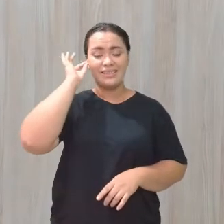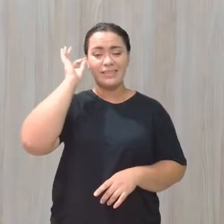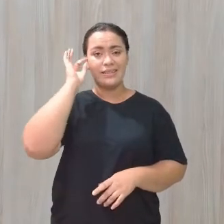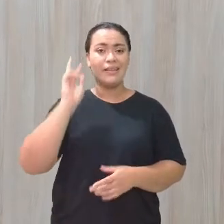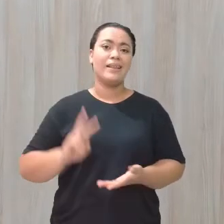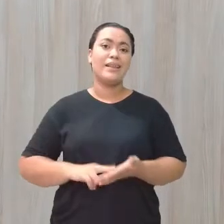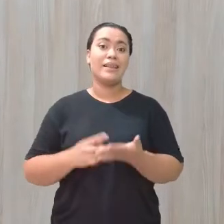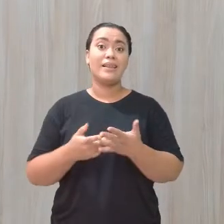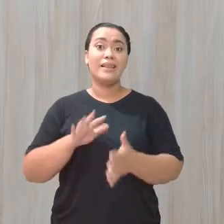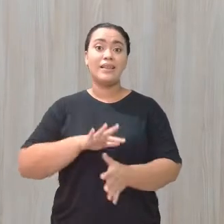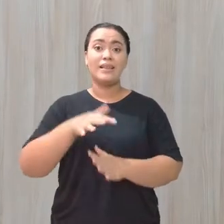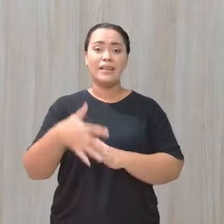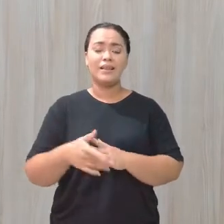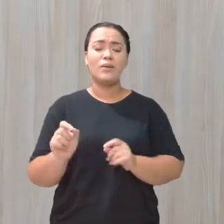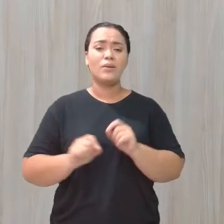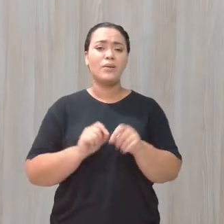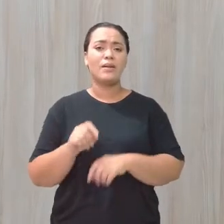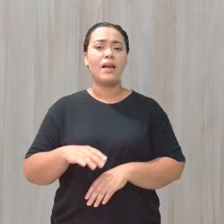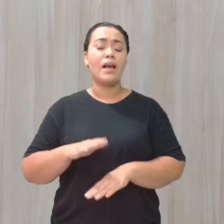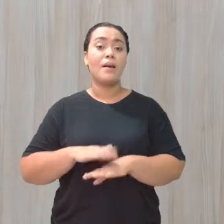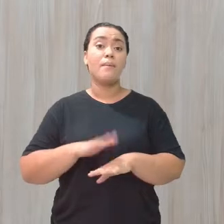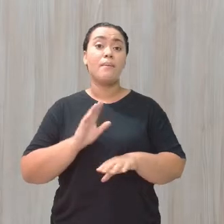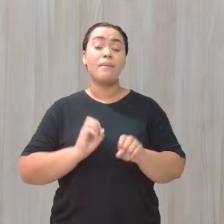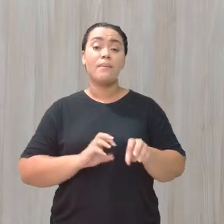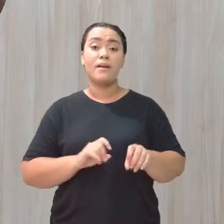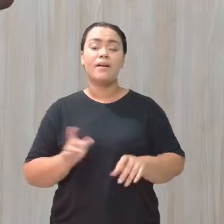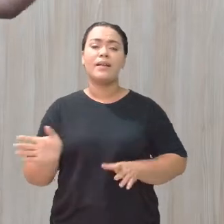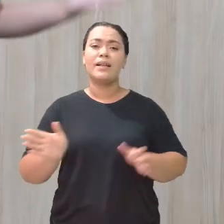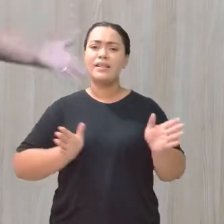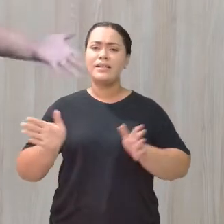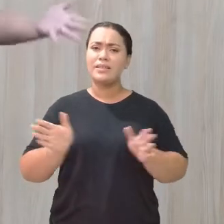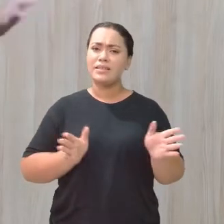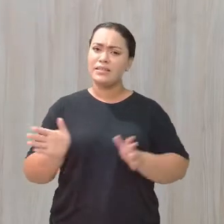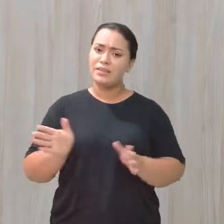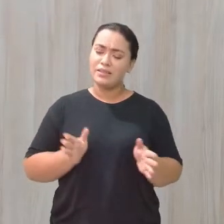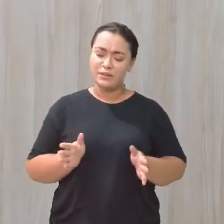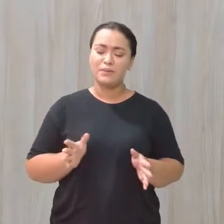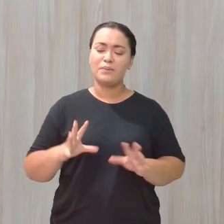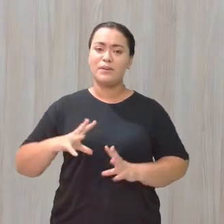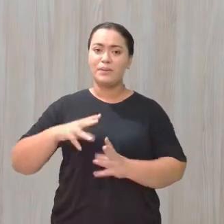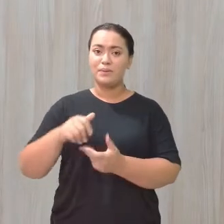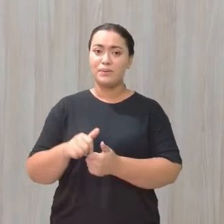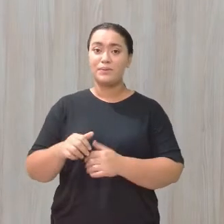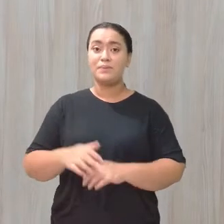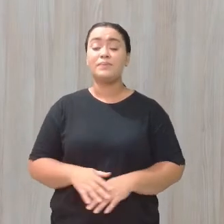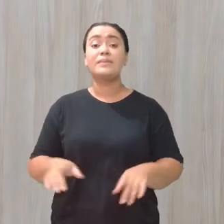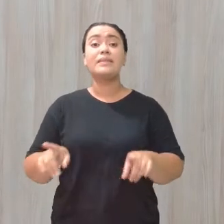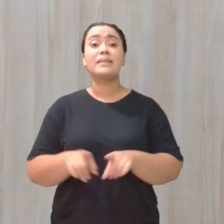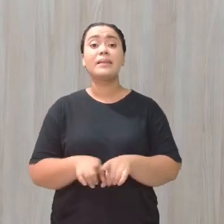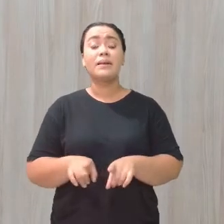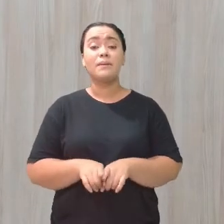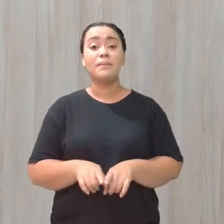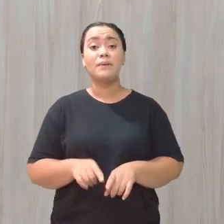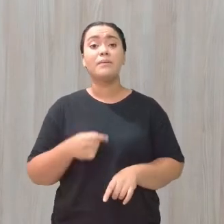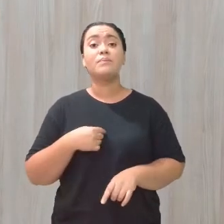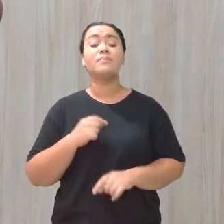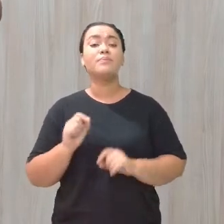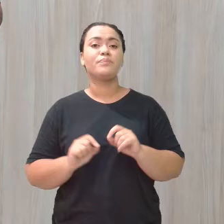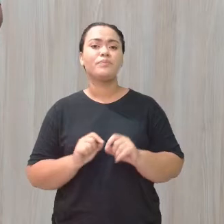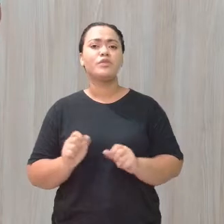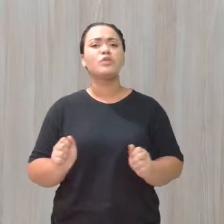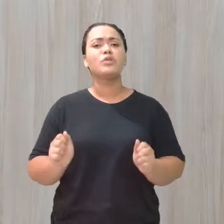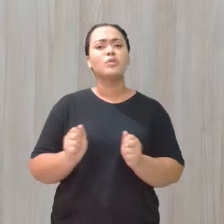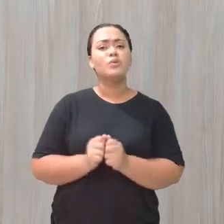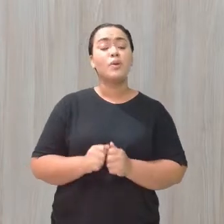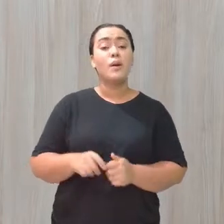nossa intérprete, deixando essa aula mais acessível para que chegue a todos vocês. E estou aqui com a